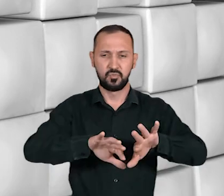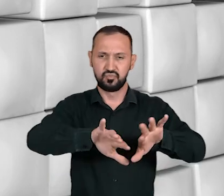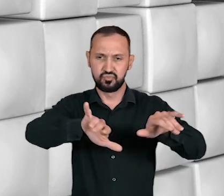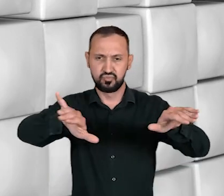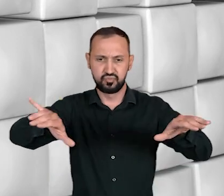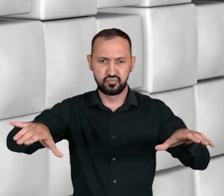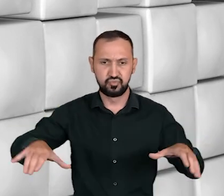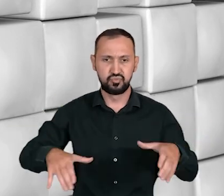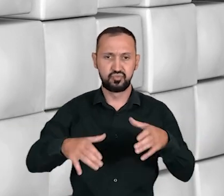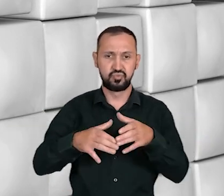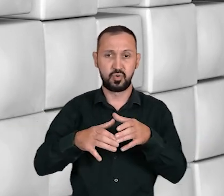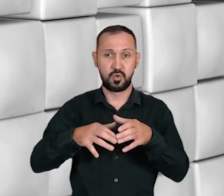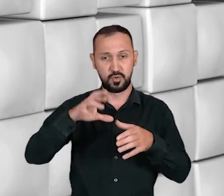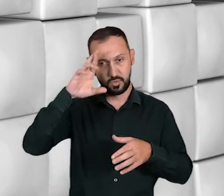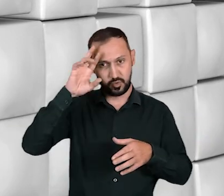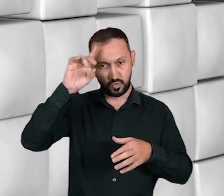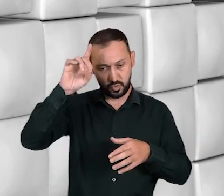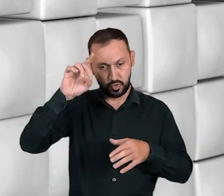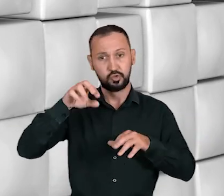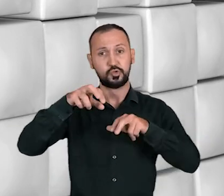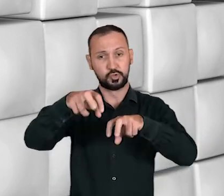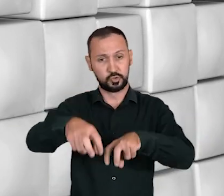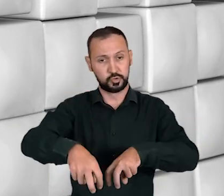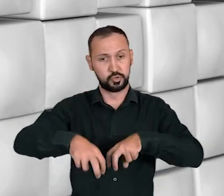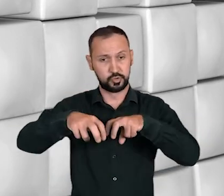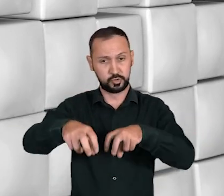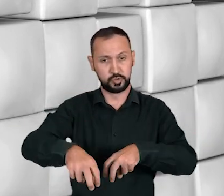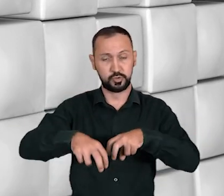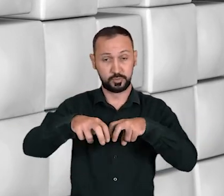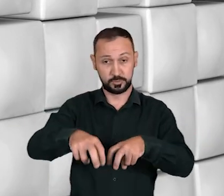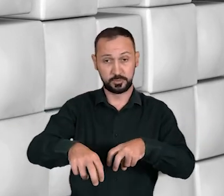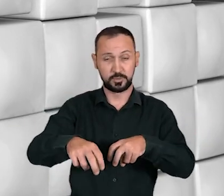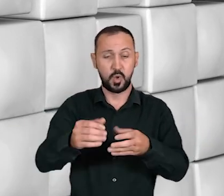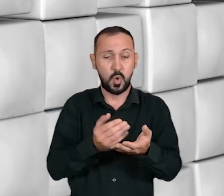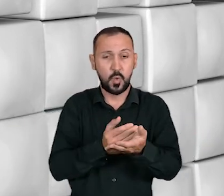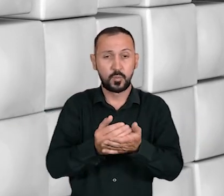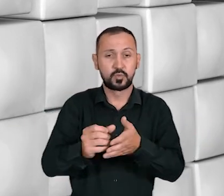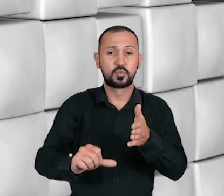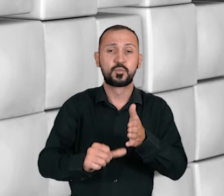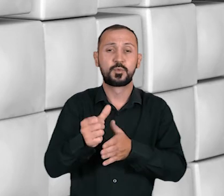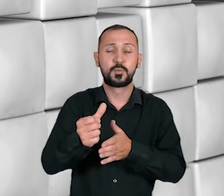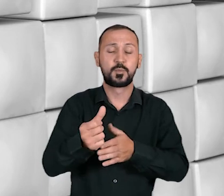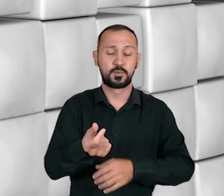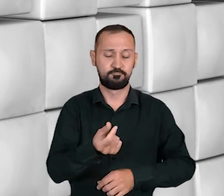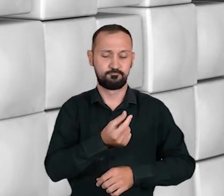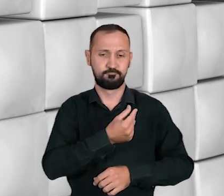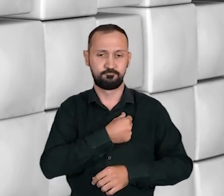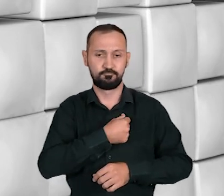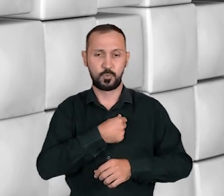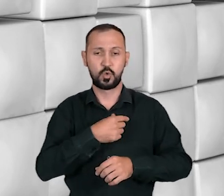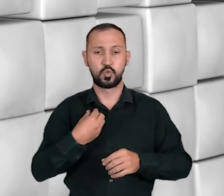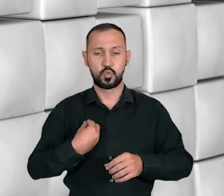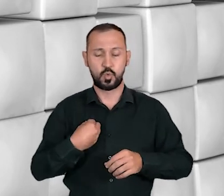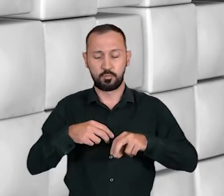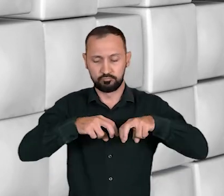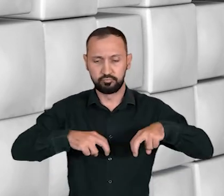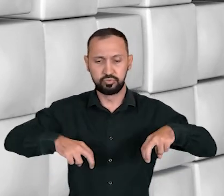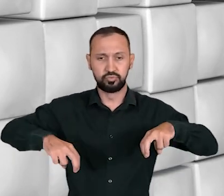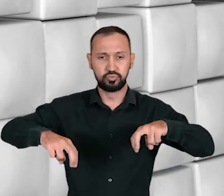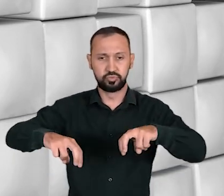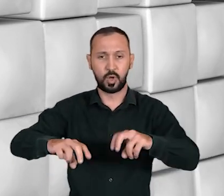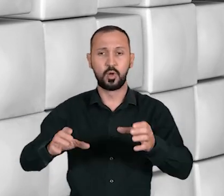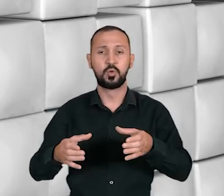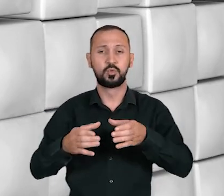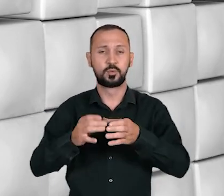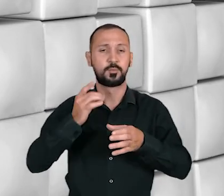Reunindo dezenas de produtores sul-mato-grossenses, tomaram posse os primeiros membros da Frente Parlamentar